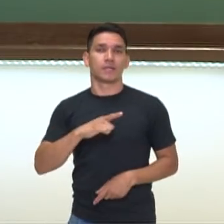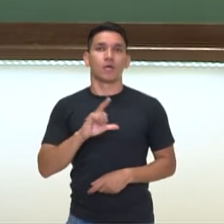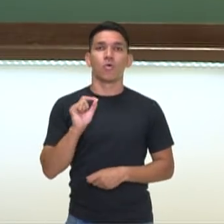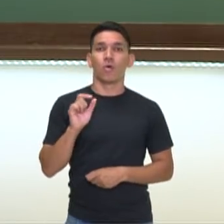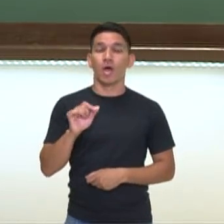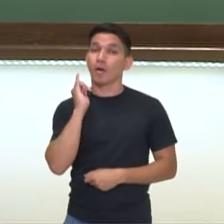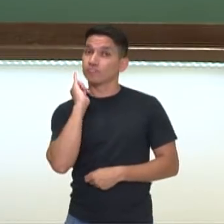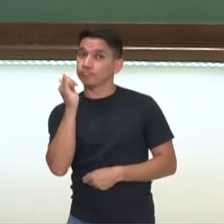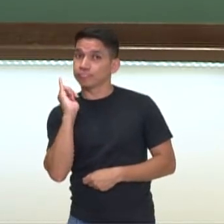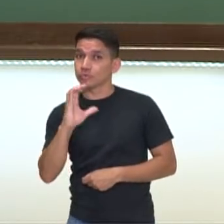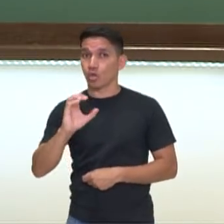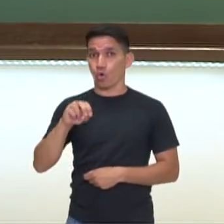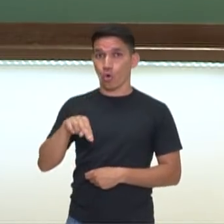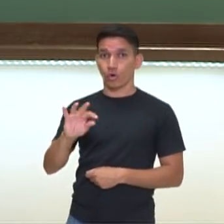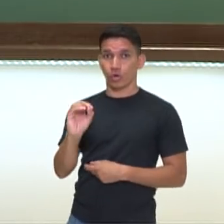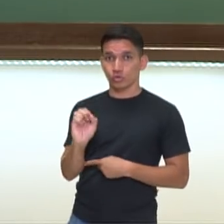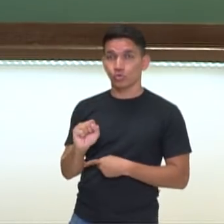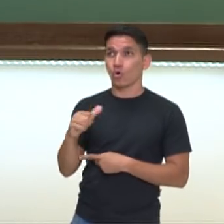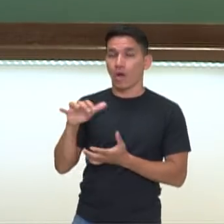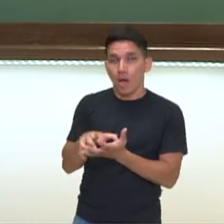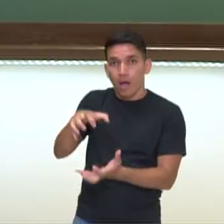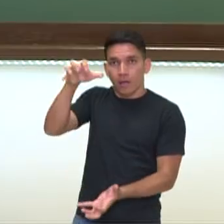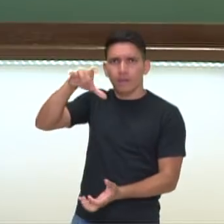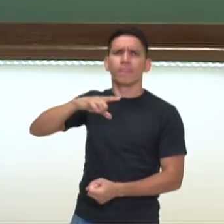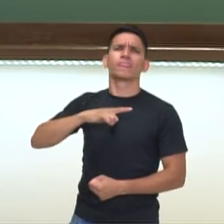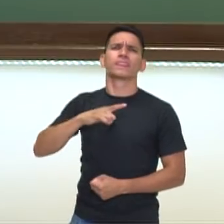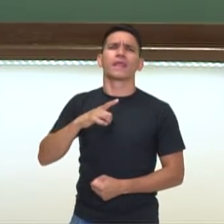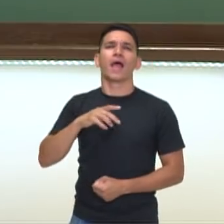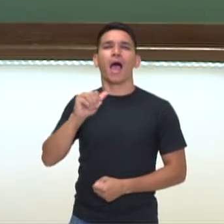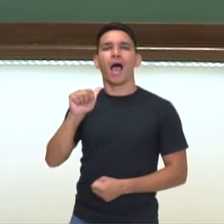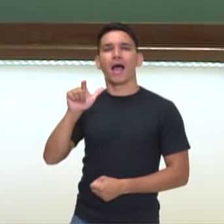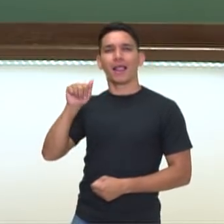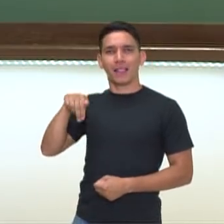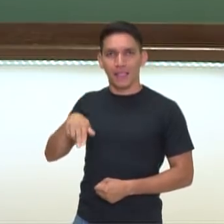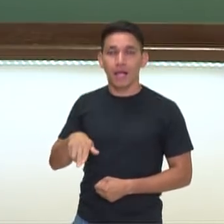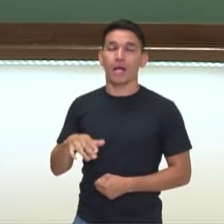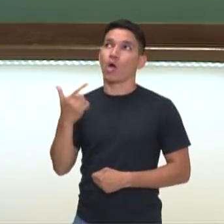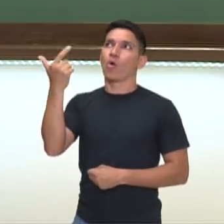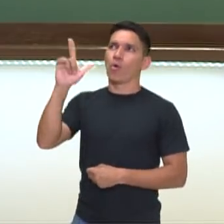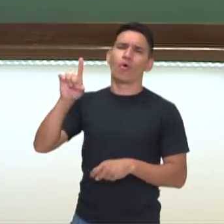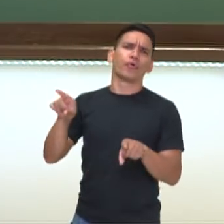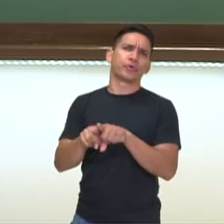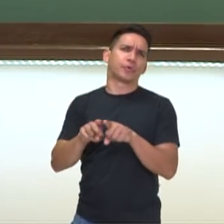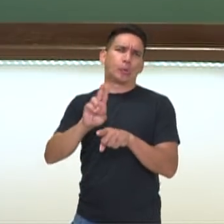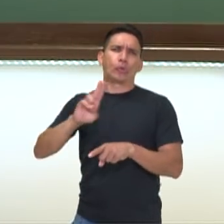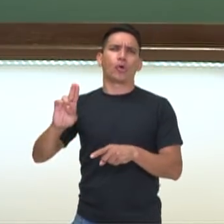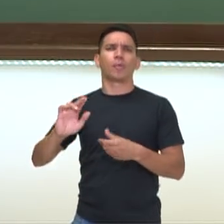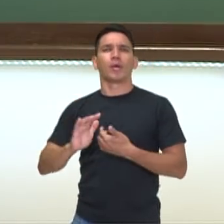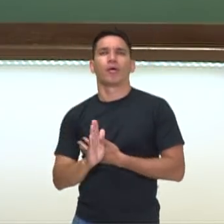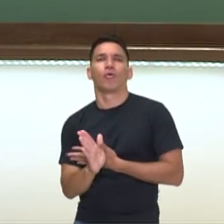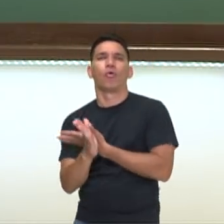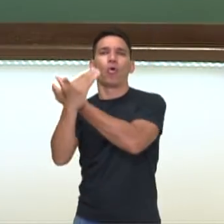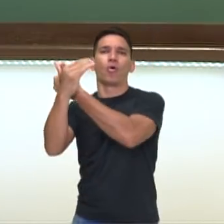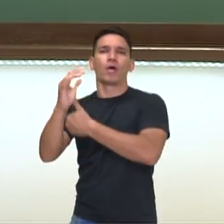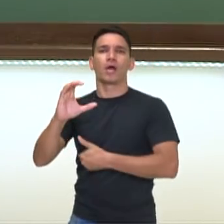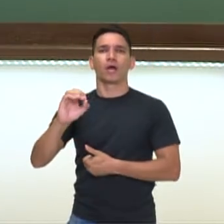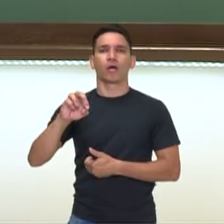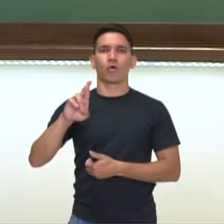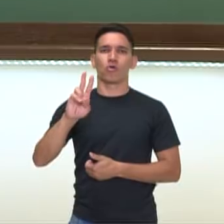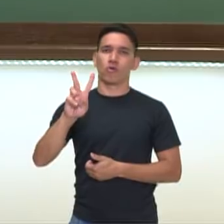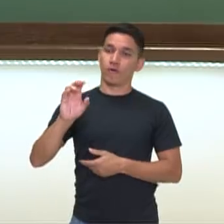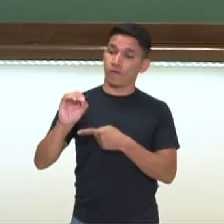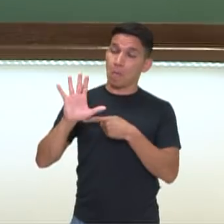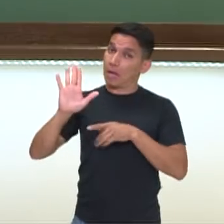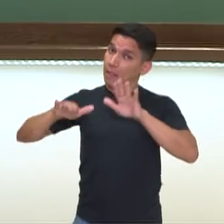um escritor famoso, Edgar Allan Poe, que também escreve contos como O Corvo, mas aí já é para a leitura das pessoas mais